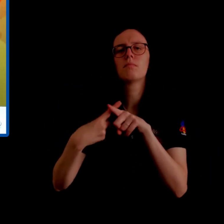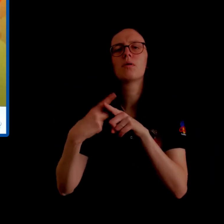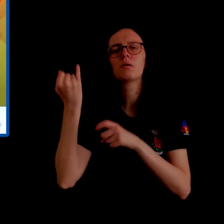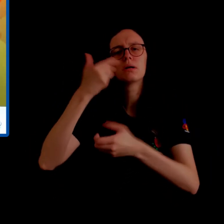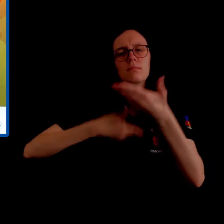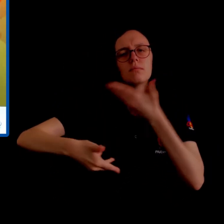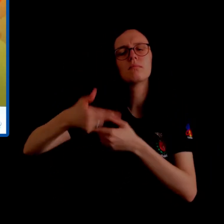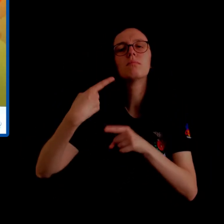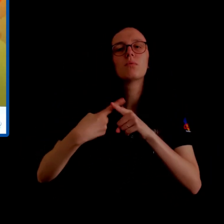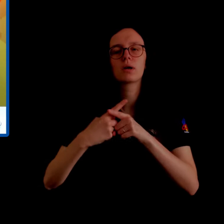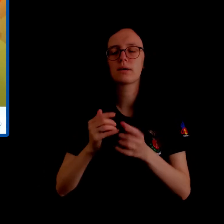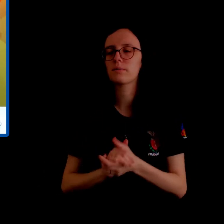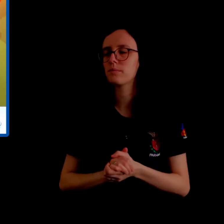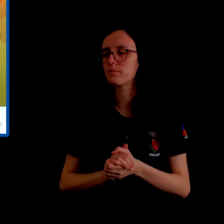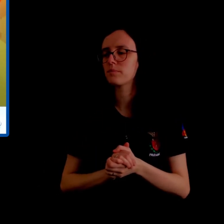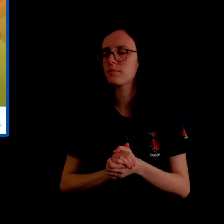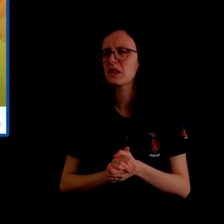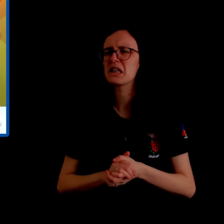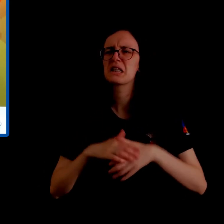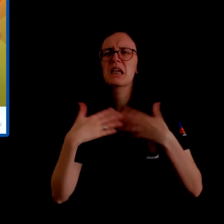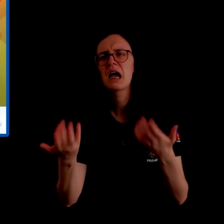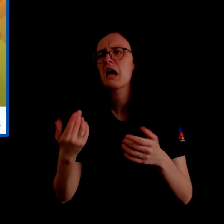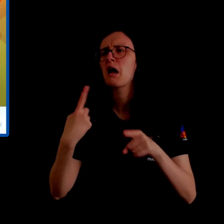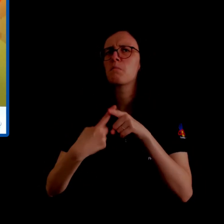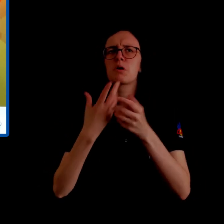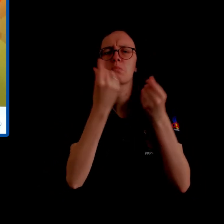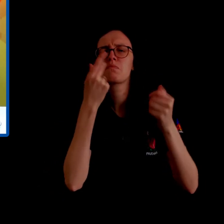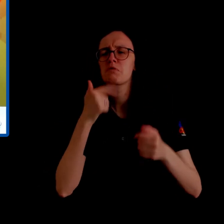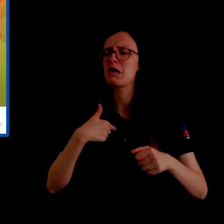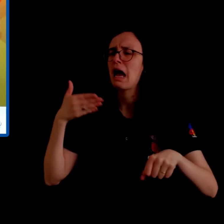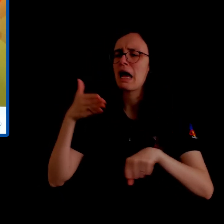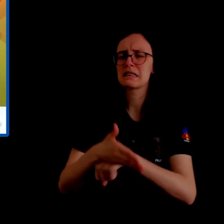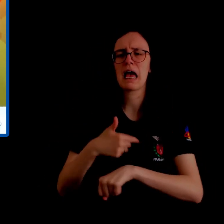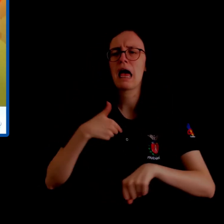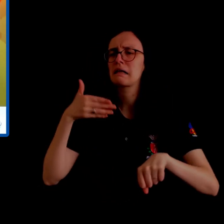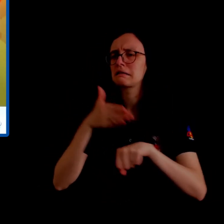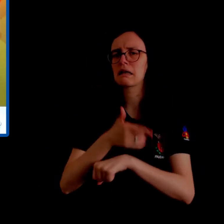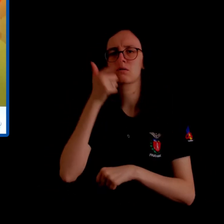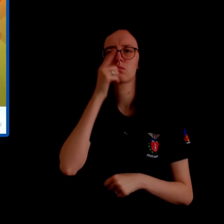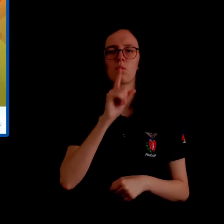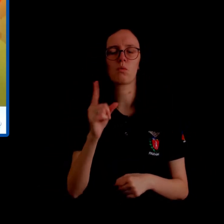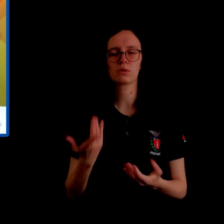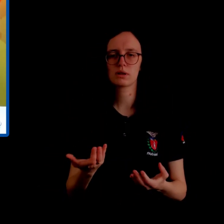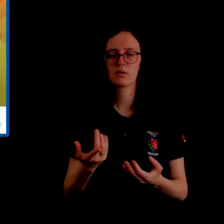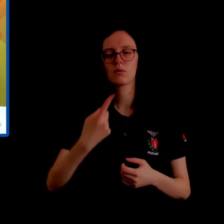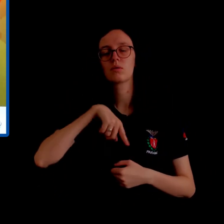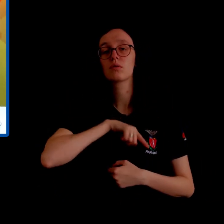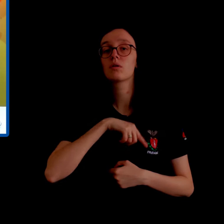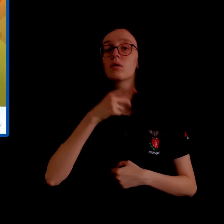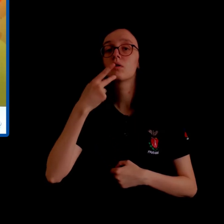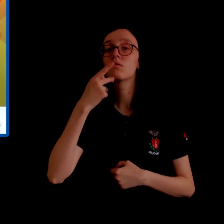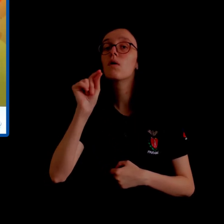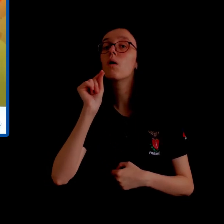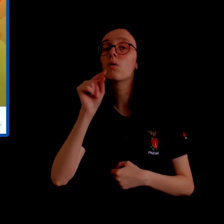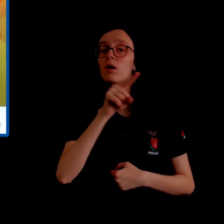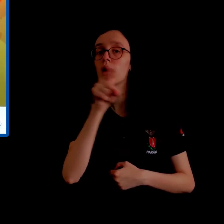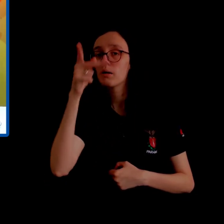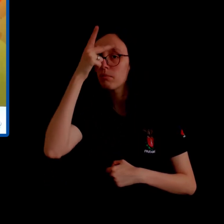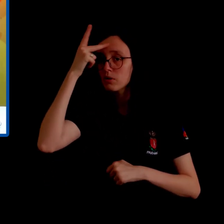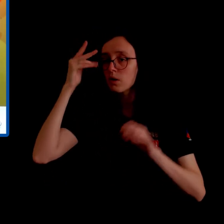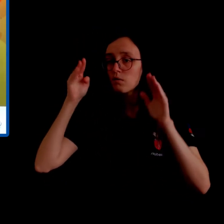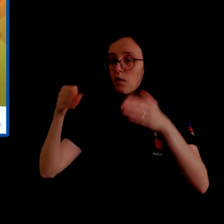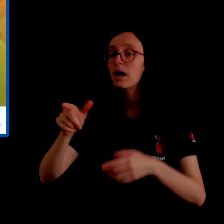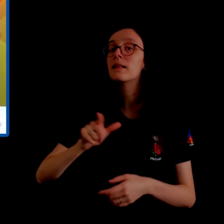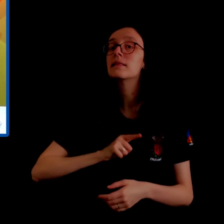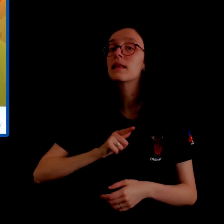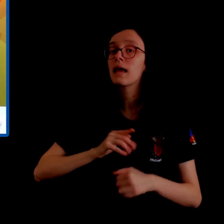mediação? Porque muitos falam, mas a gente não tem acesso, Nós estamos falando para aqueles que têm acesso.